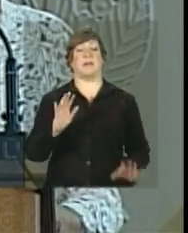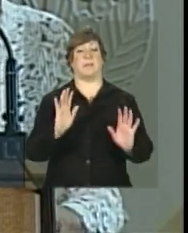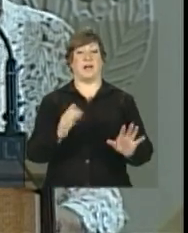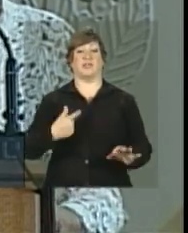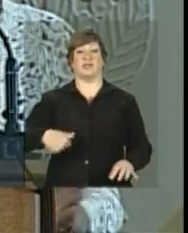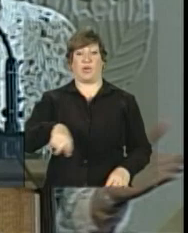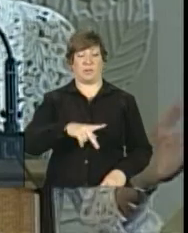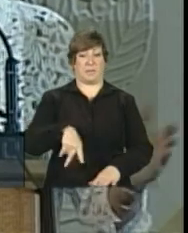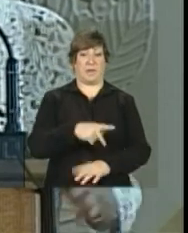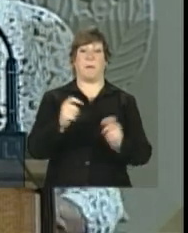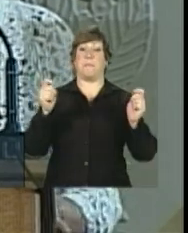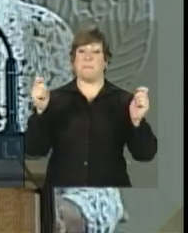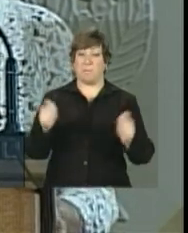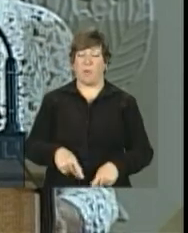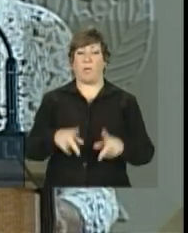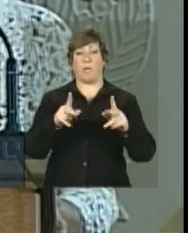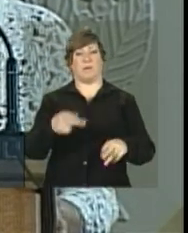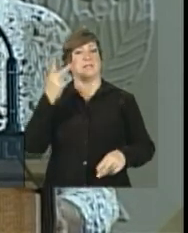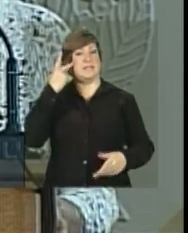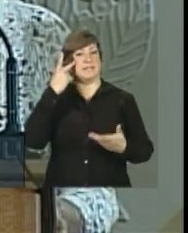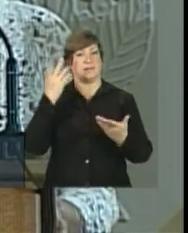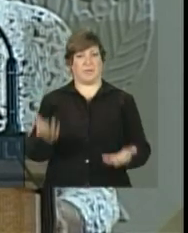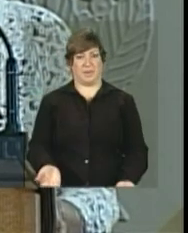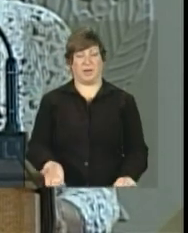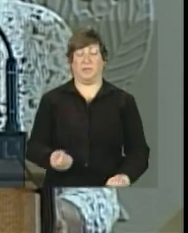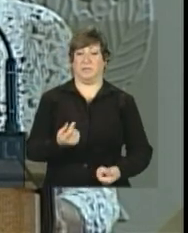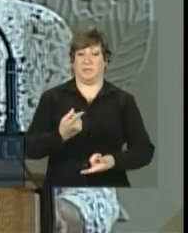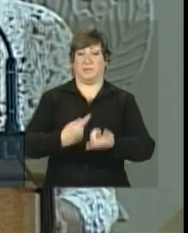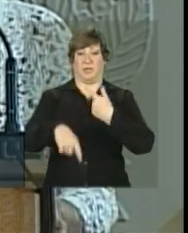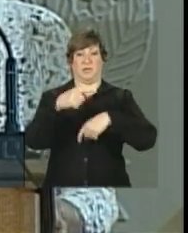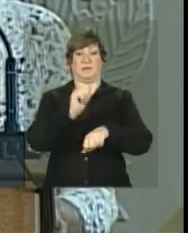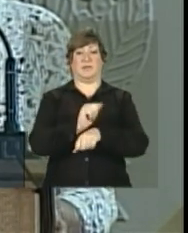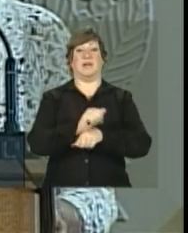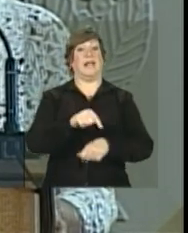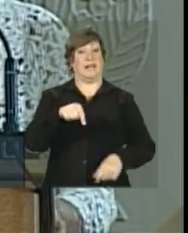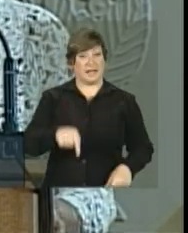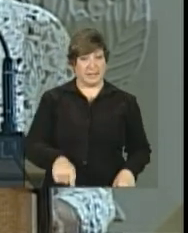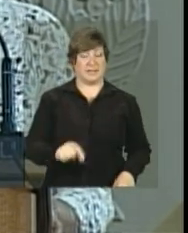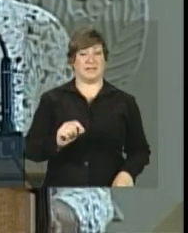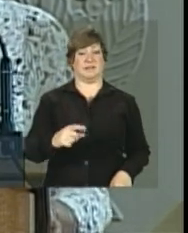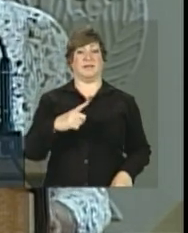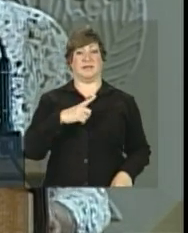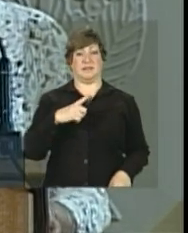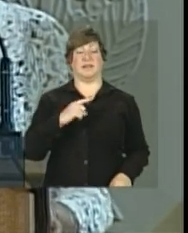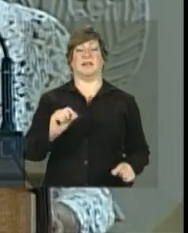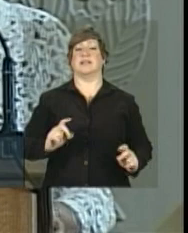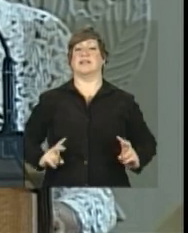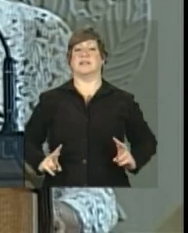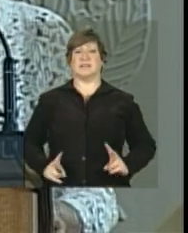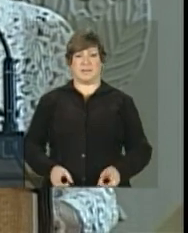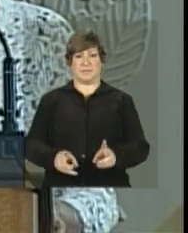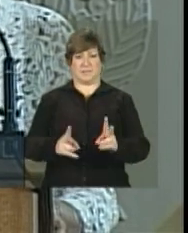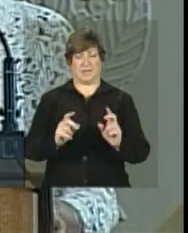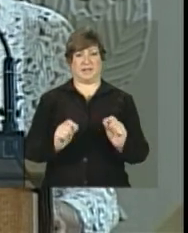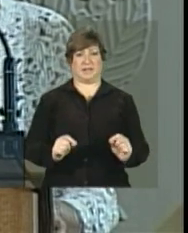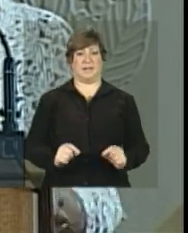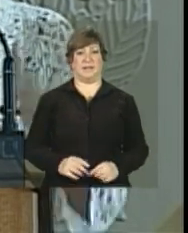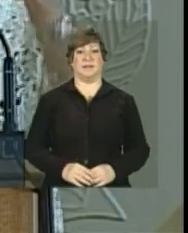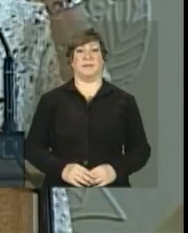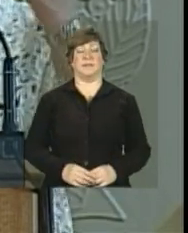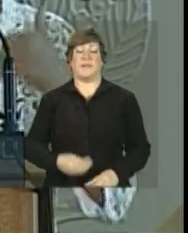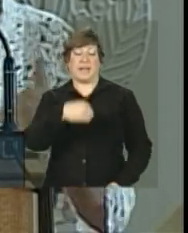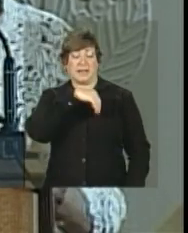Paulo. Eu acho, sobretudo, essa esperança é que está sempre